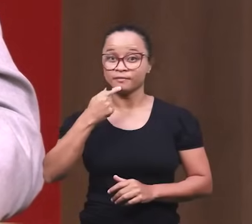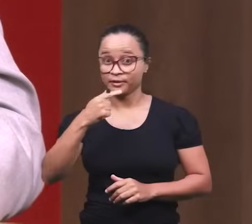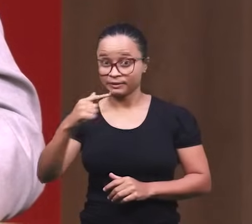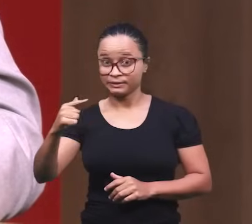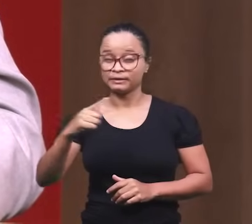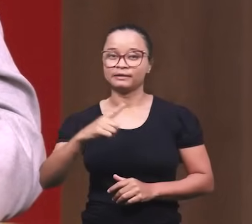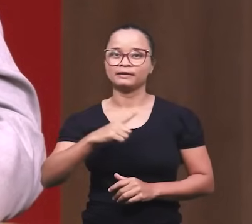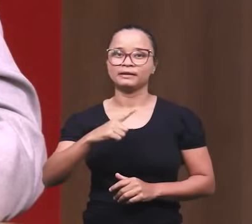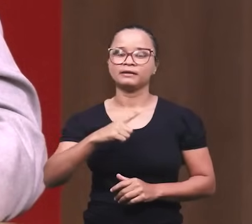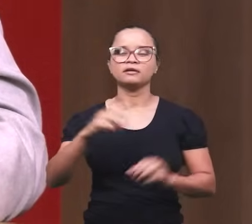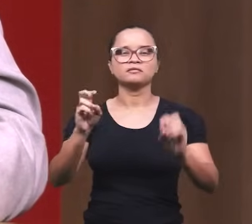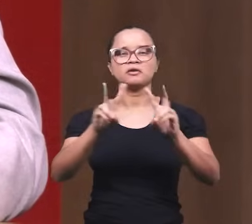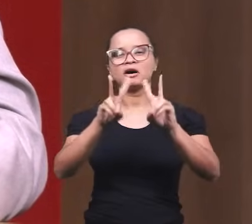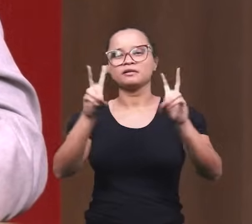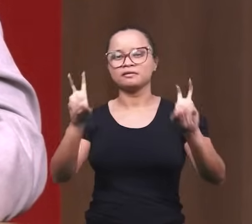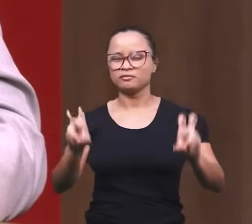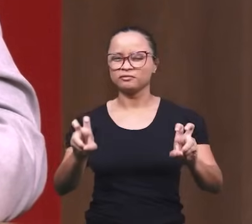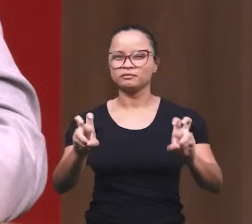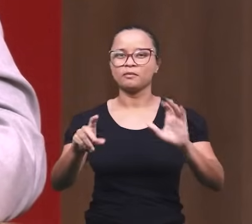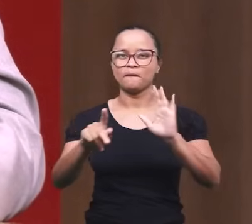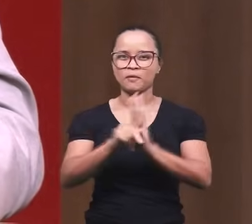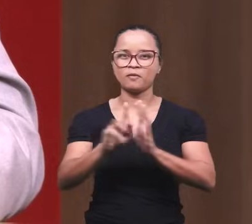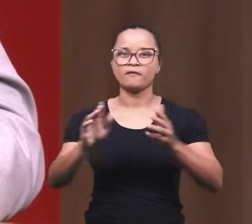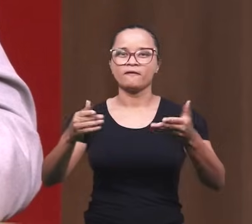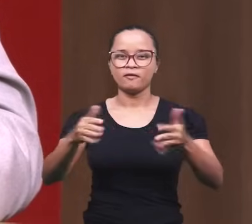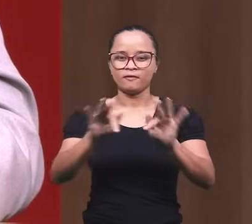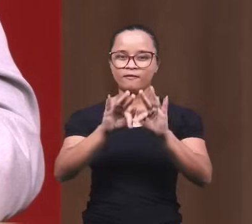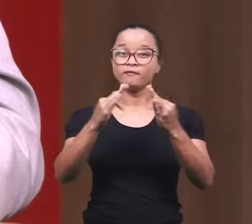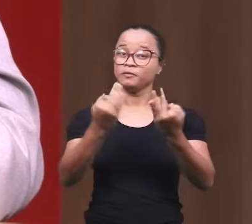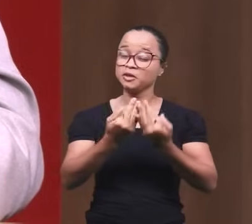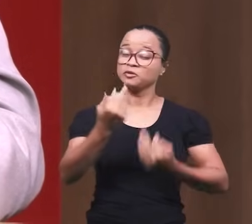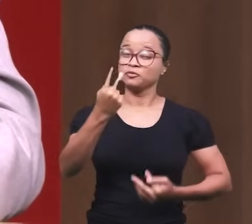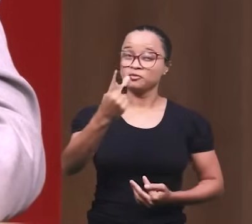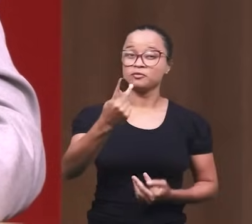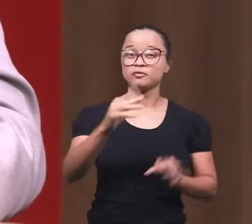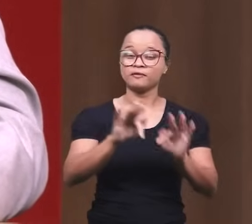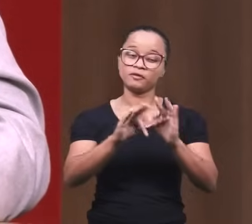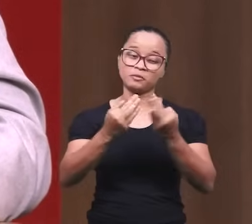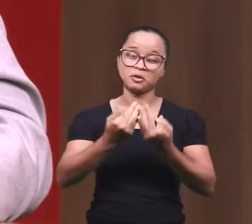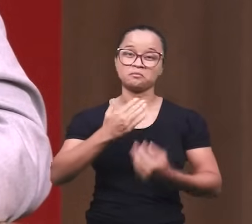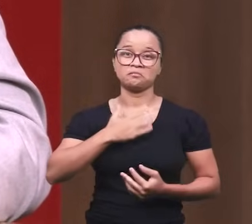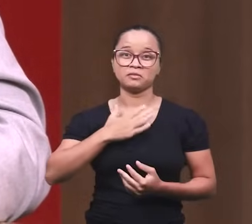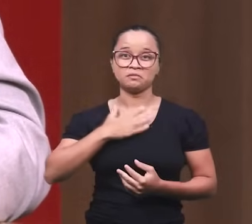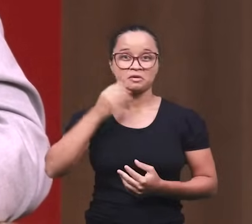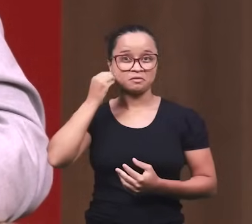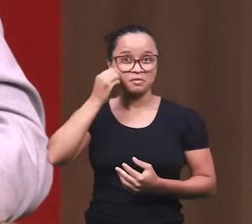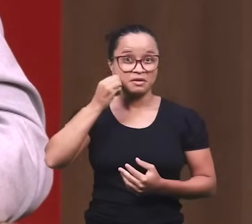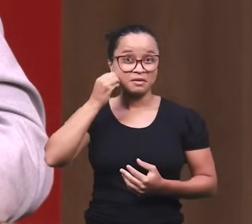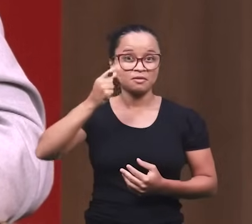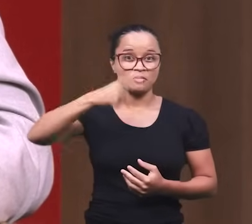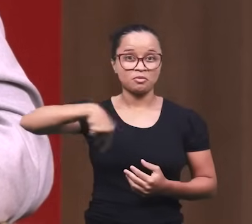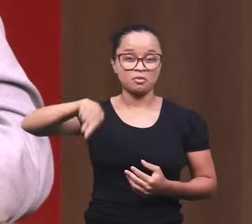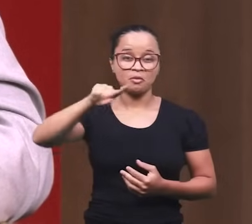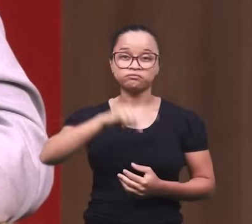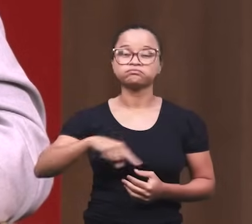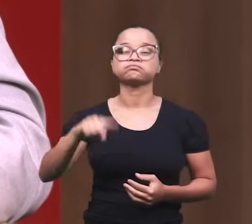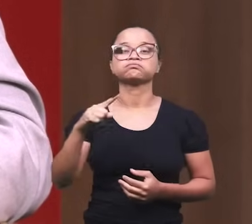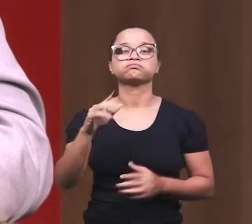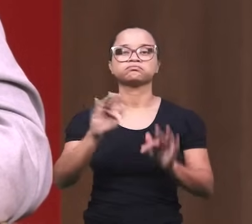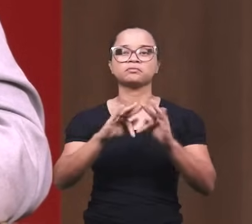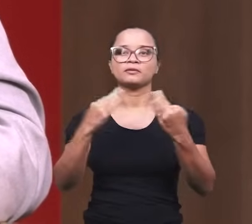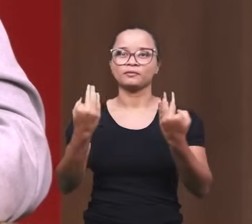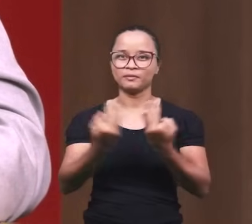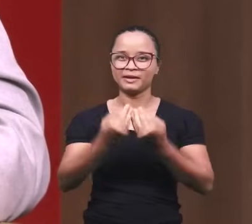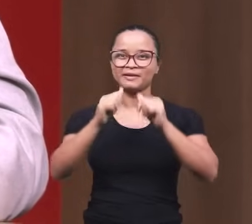Associados afeitos à sua família a minha família A Nossa experiência em família é